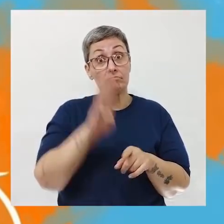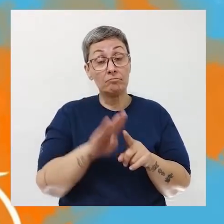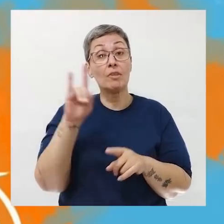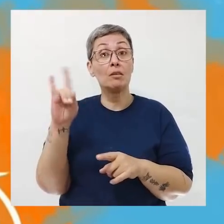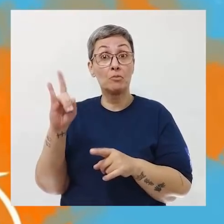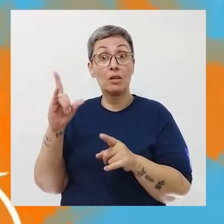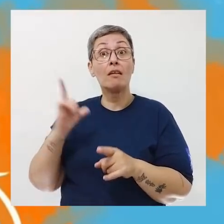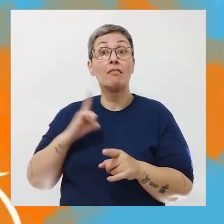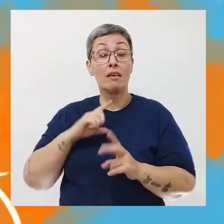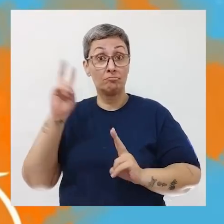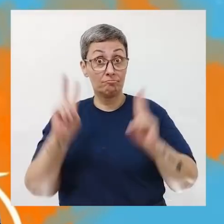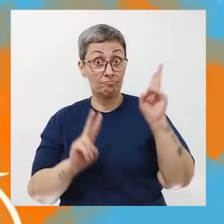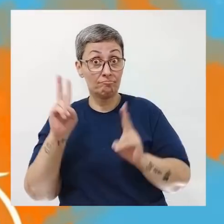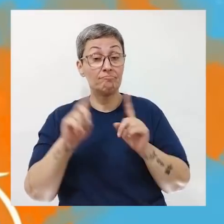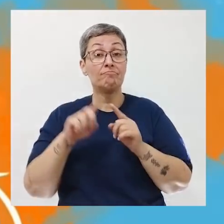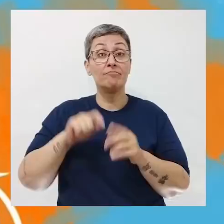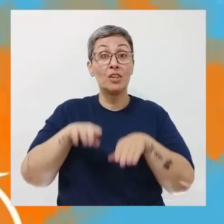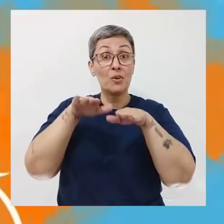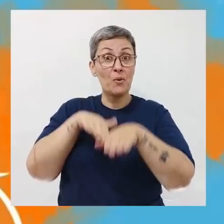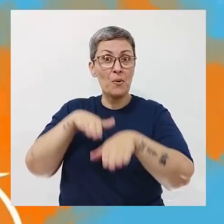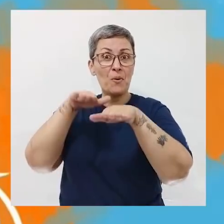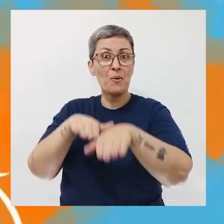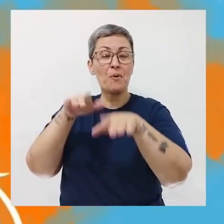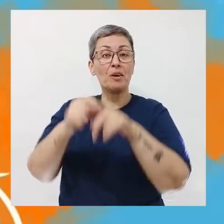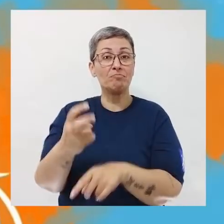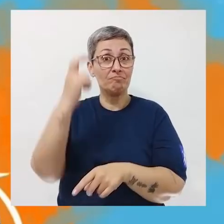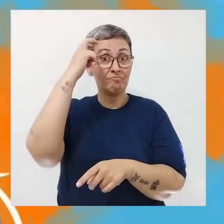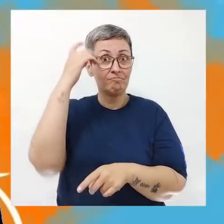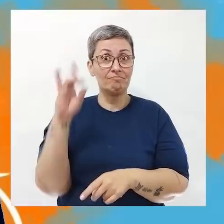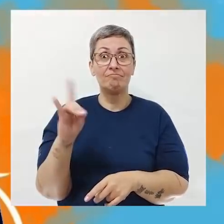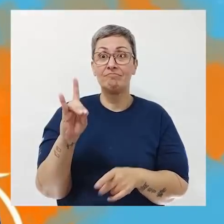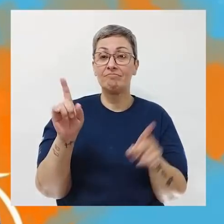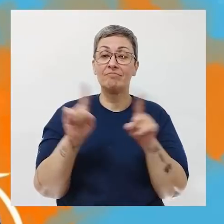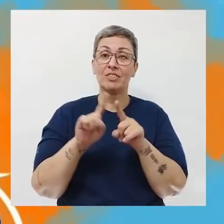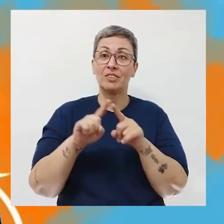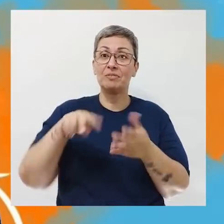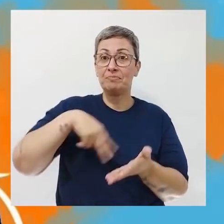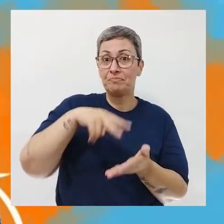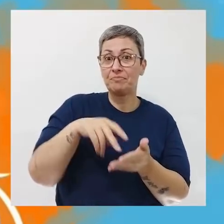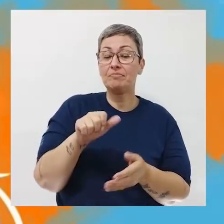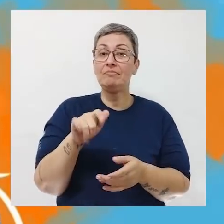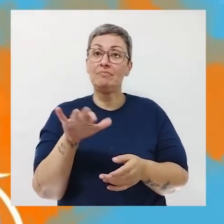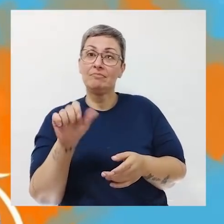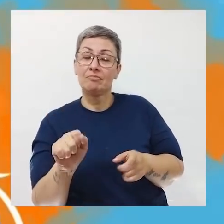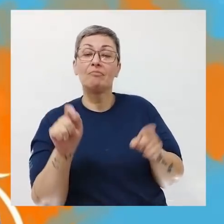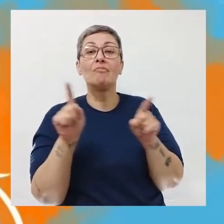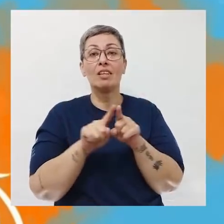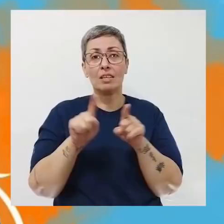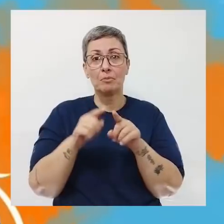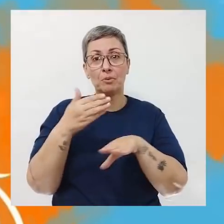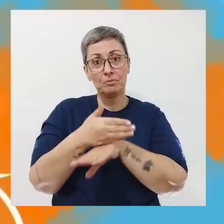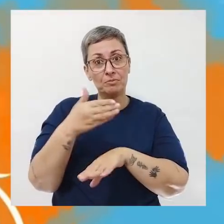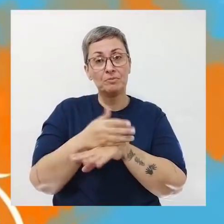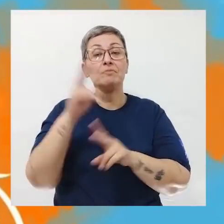na Bolívia também tem carnaval com desfiles e danças da cultura boliviana. E a dança saia afro-boliviana também